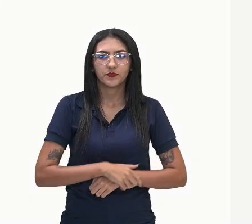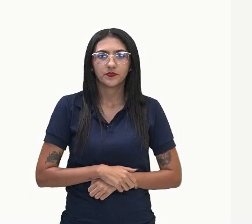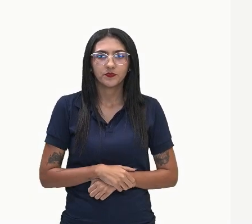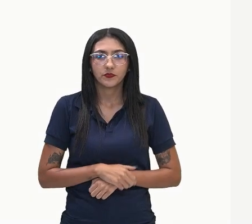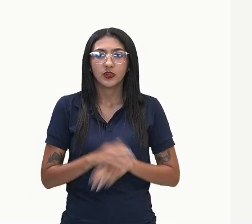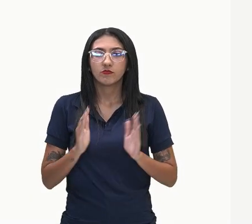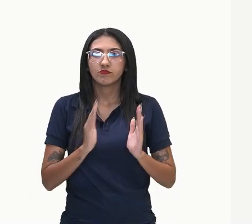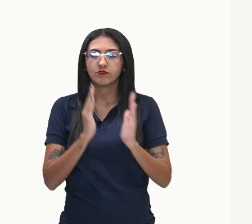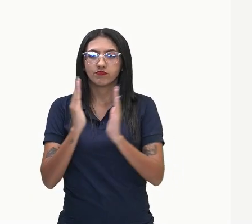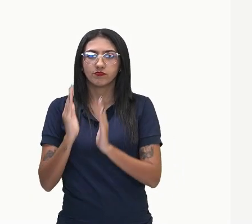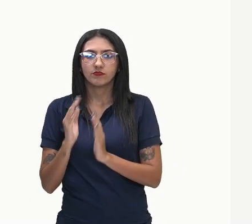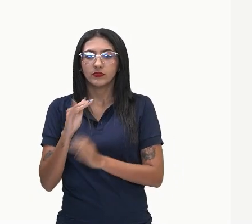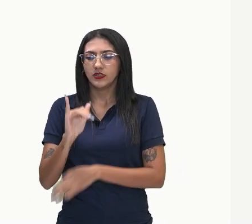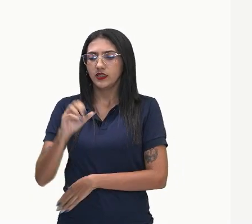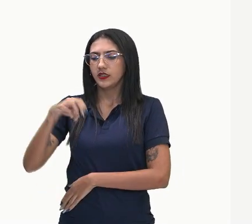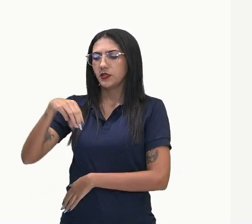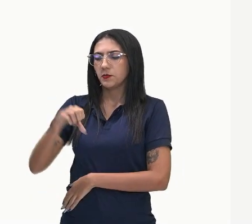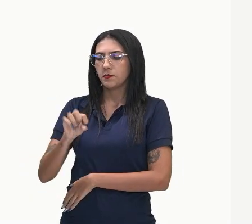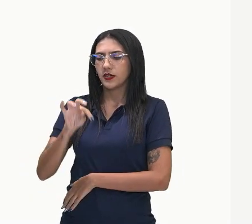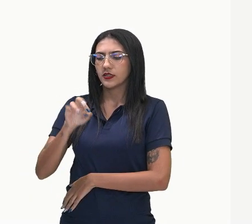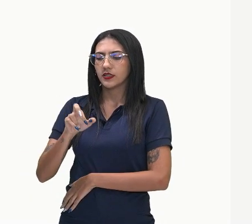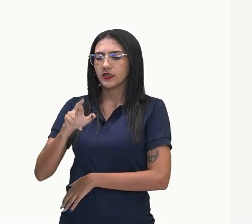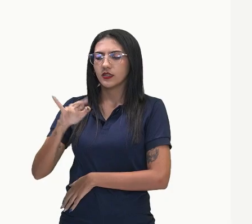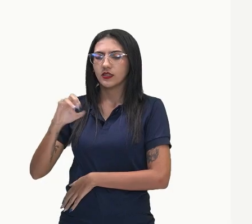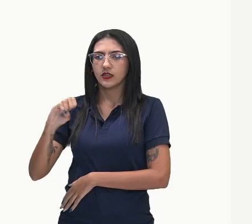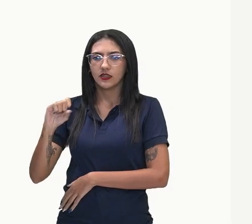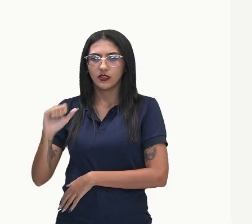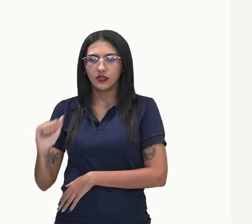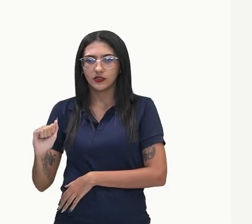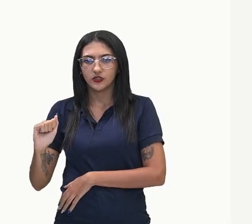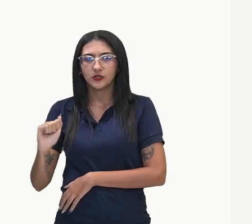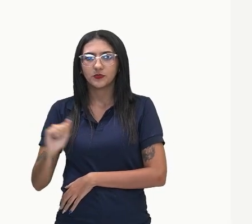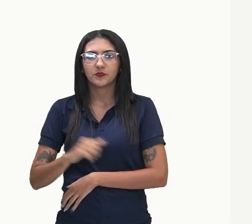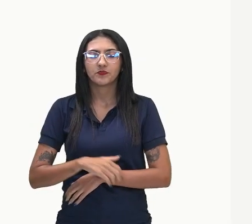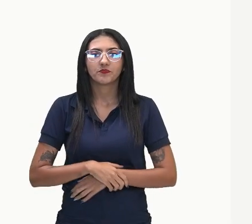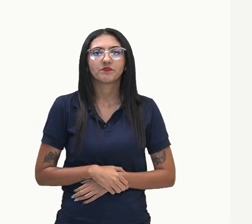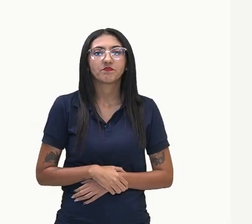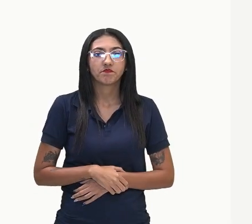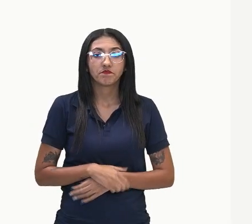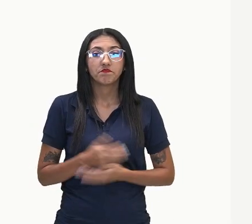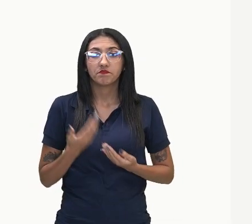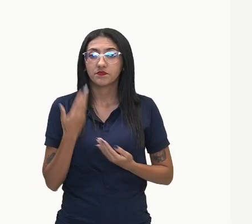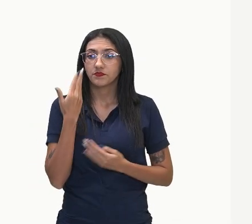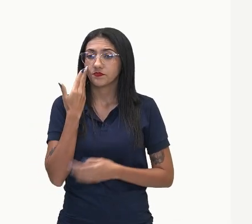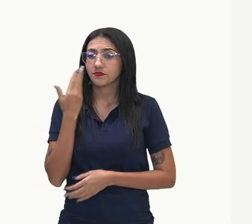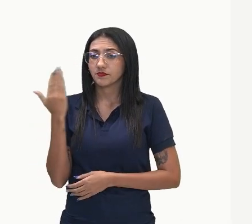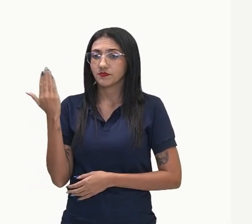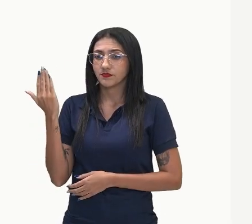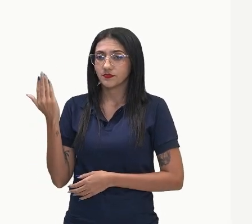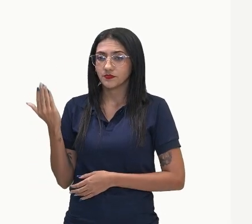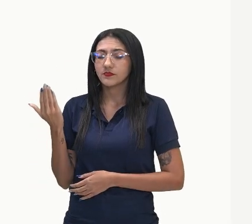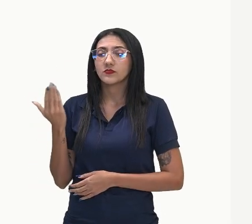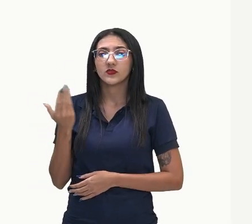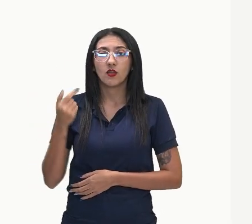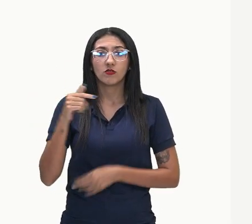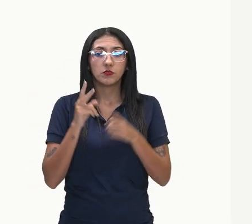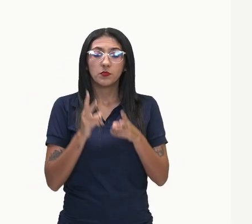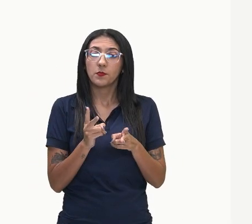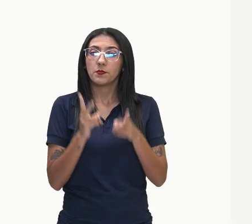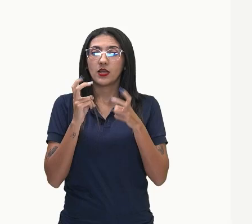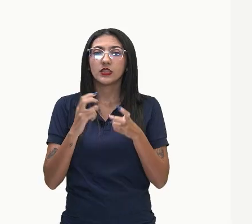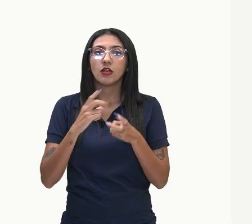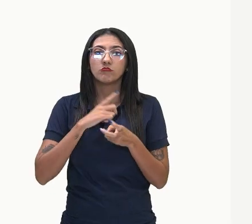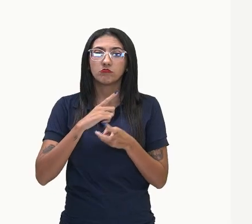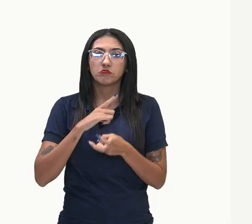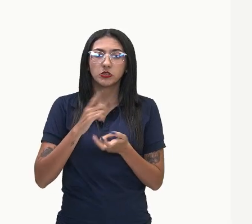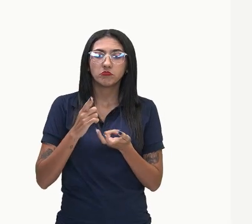e fontes imateriais, tá? Então você já percebe que você tem uma